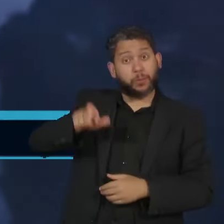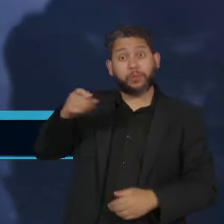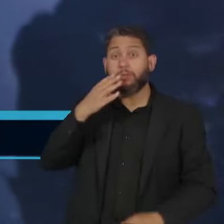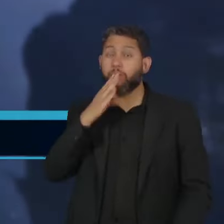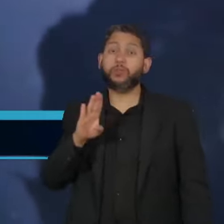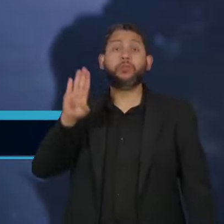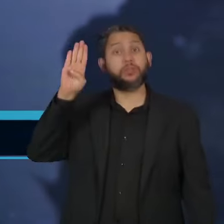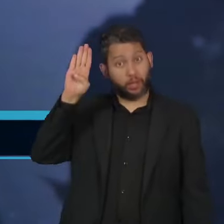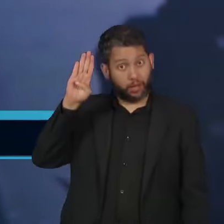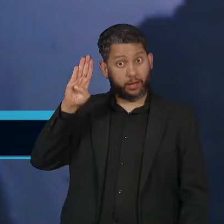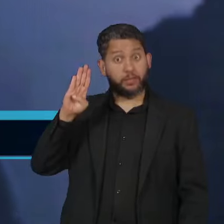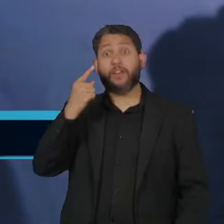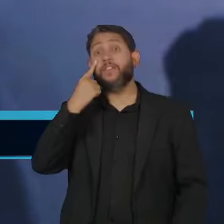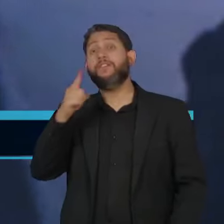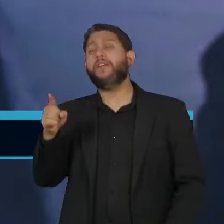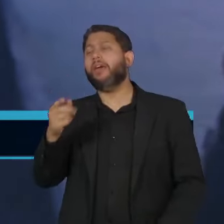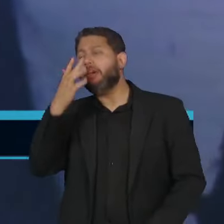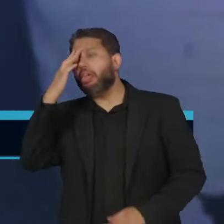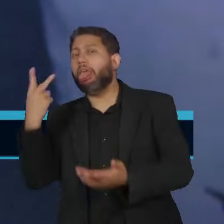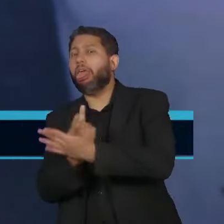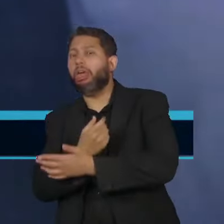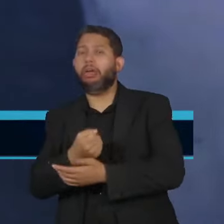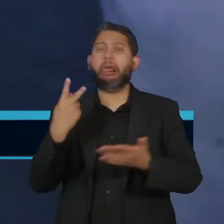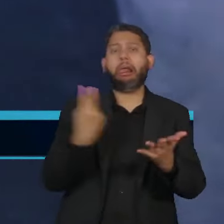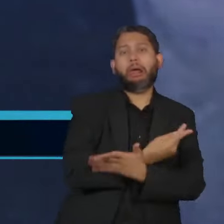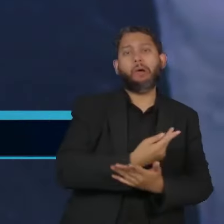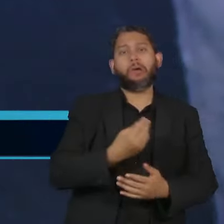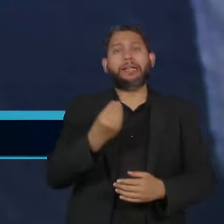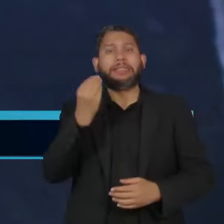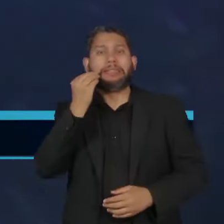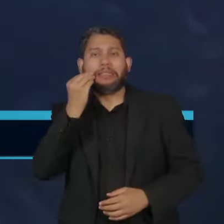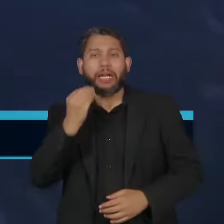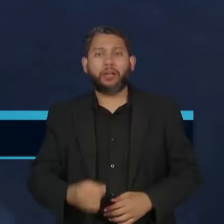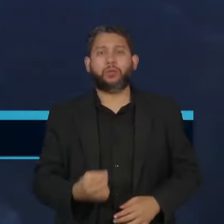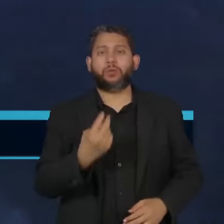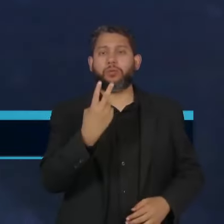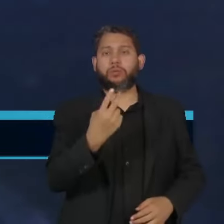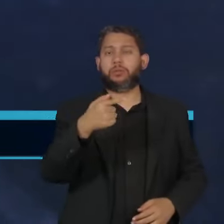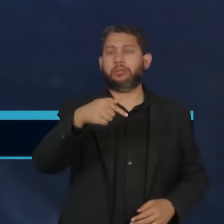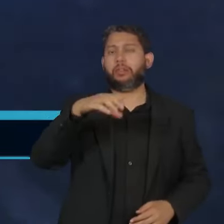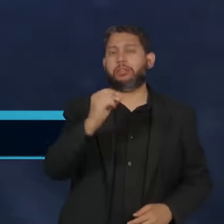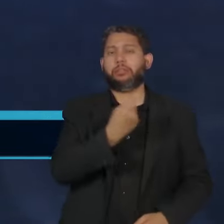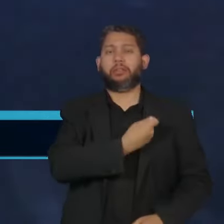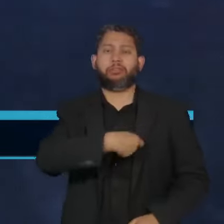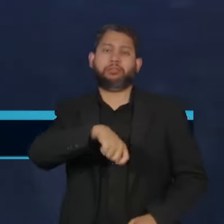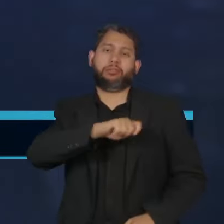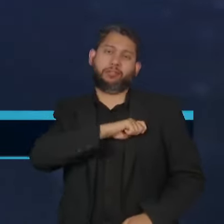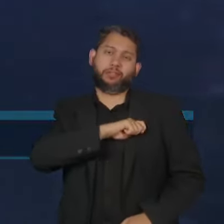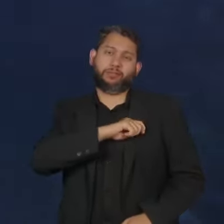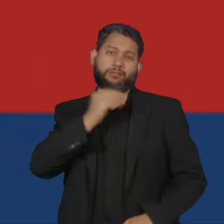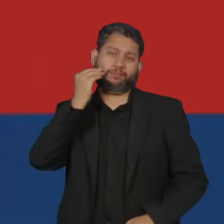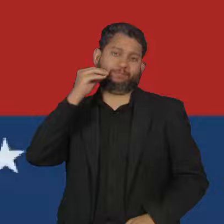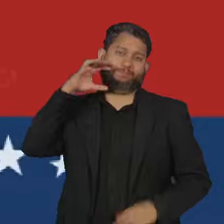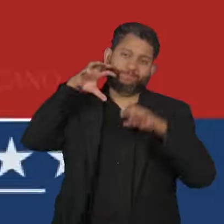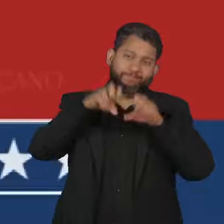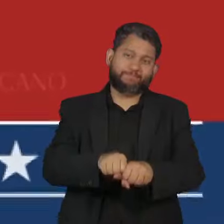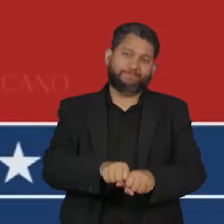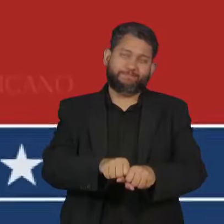aproveitam escorregões do adversário em busca do número mágico de 270 delegados no colégio eleitoral.